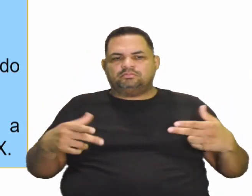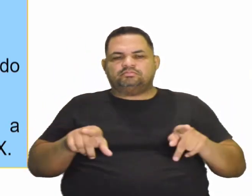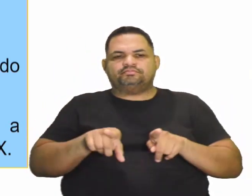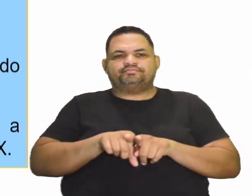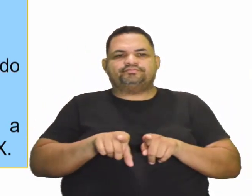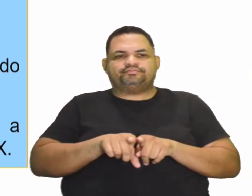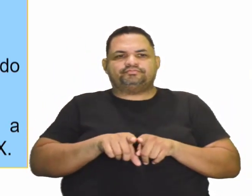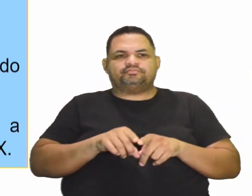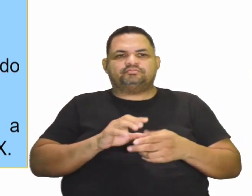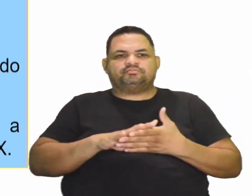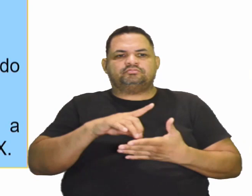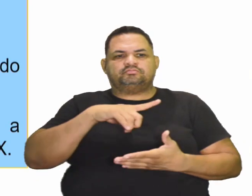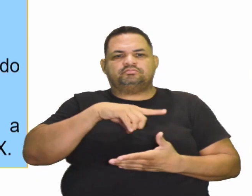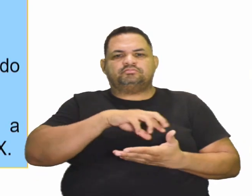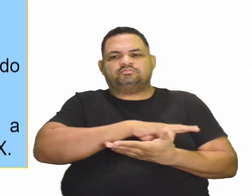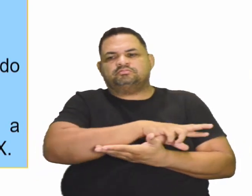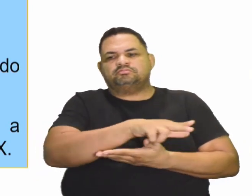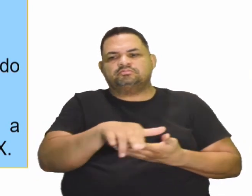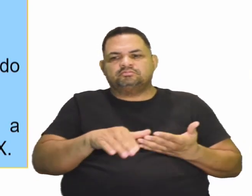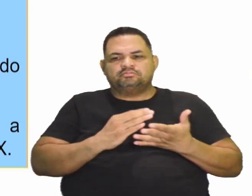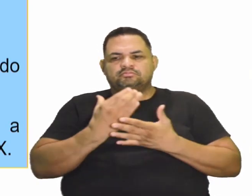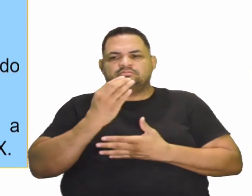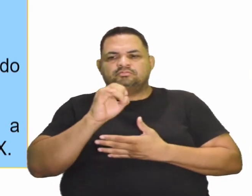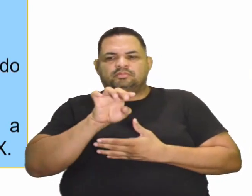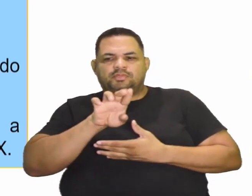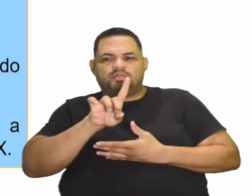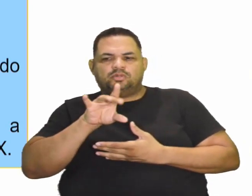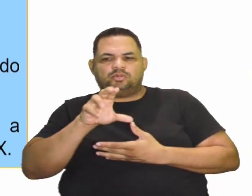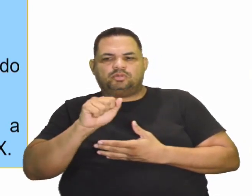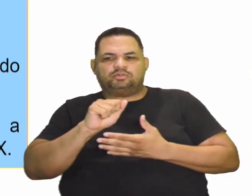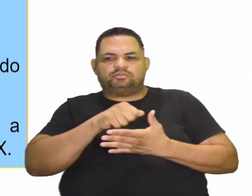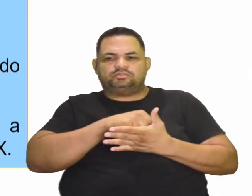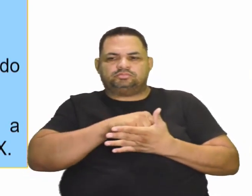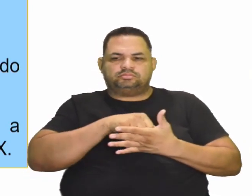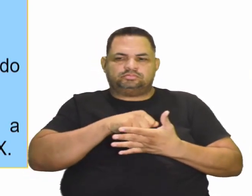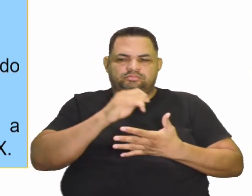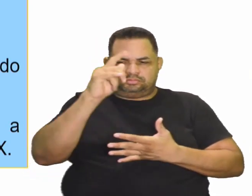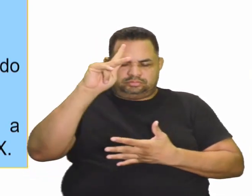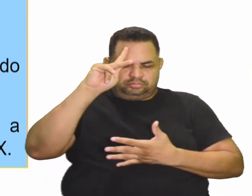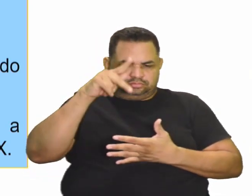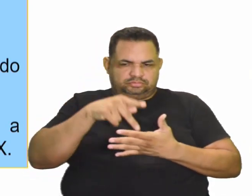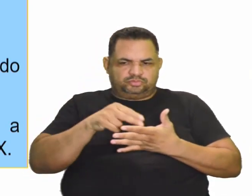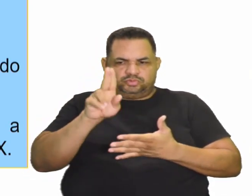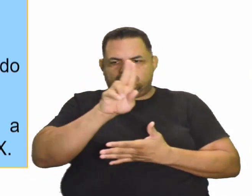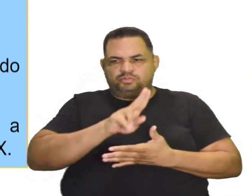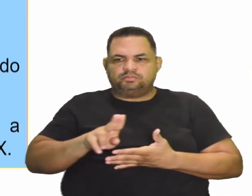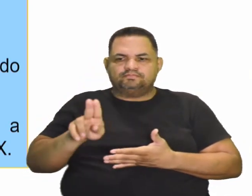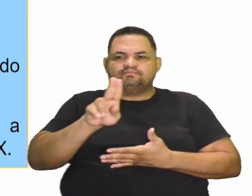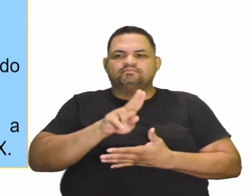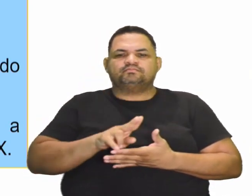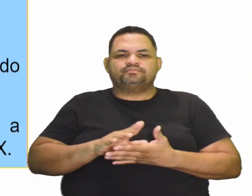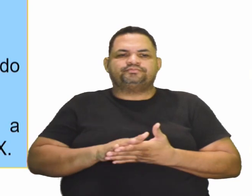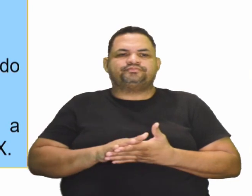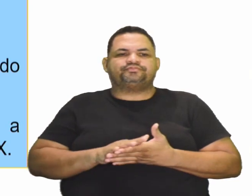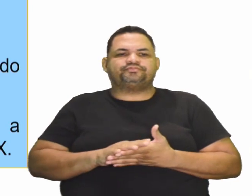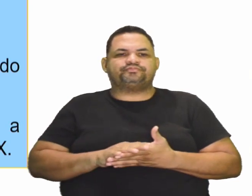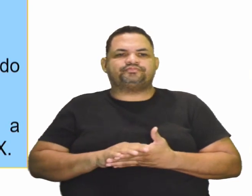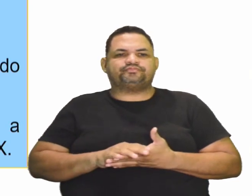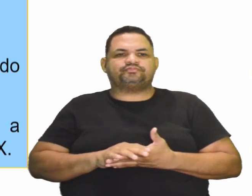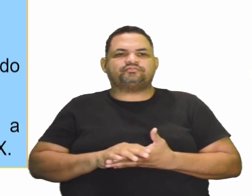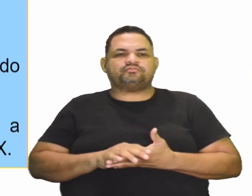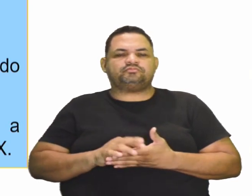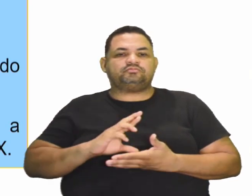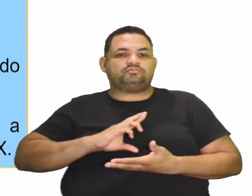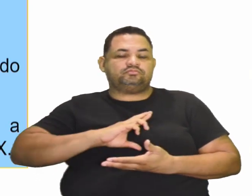há muitas crônicas. Muitos escritores utilizam o gênero crônica, né? Romance também, para